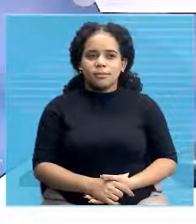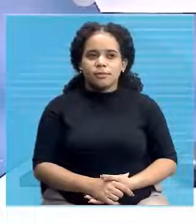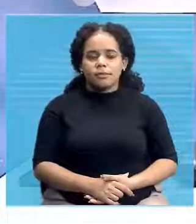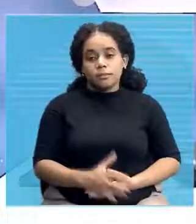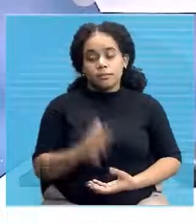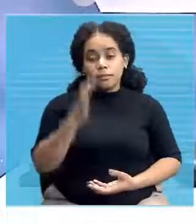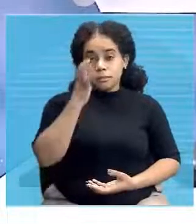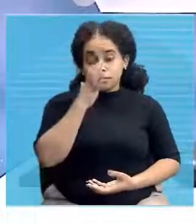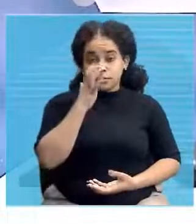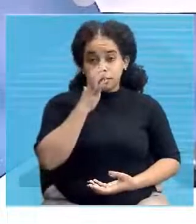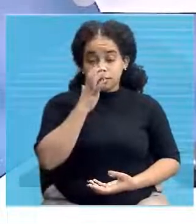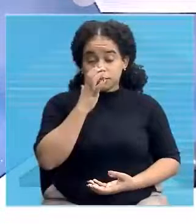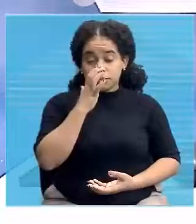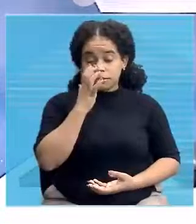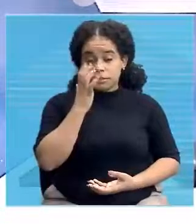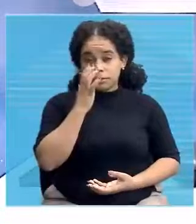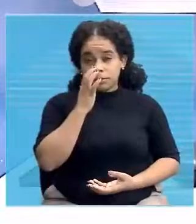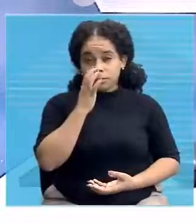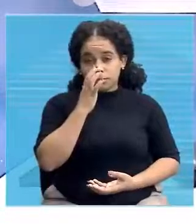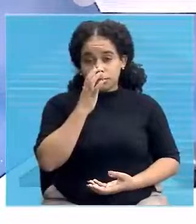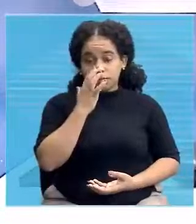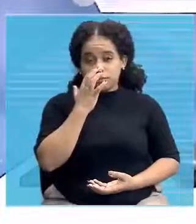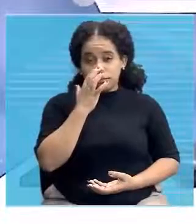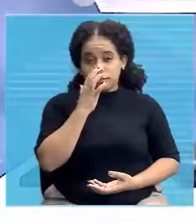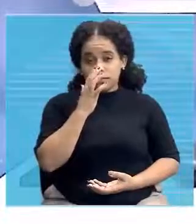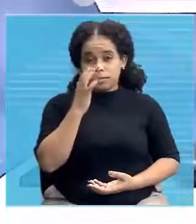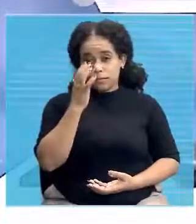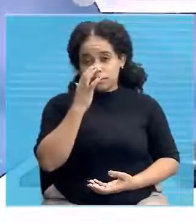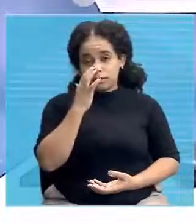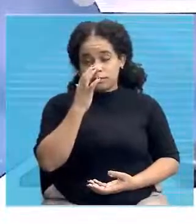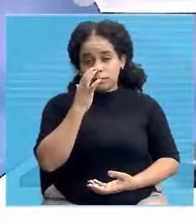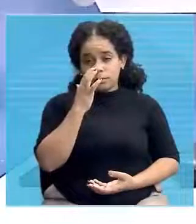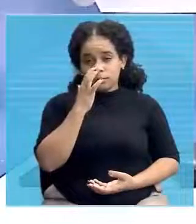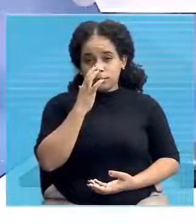Assisti a aula do professor McDowell.